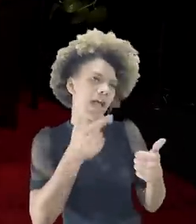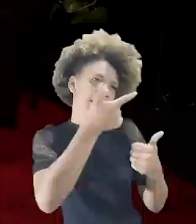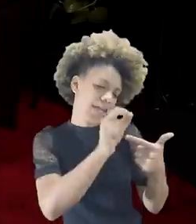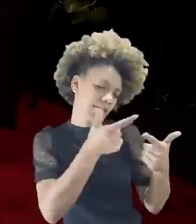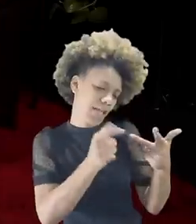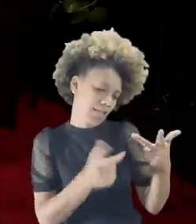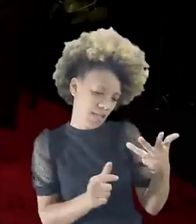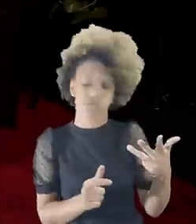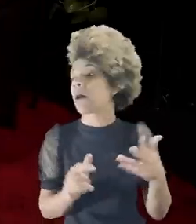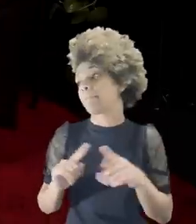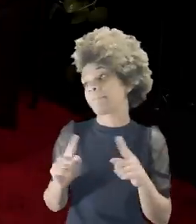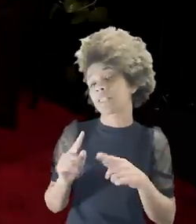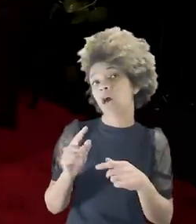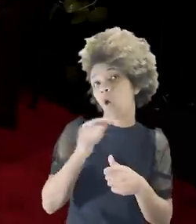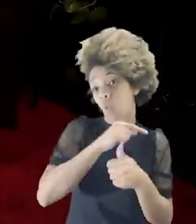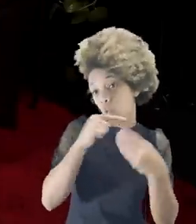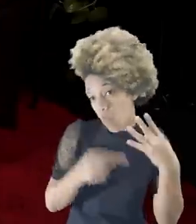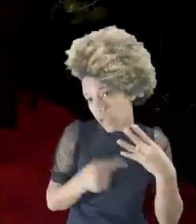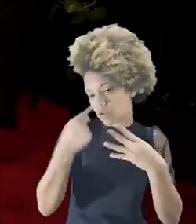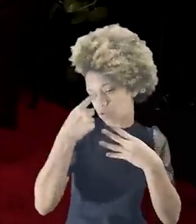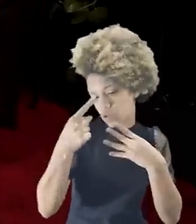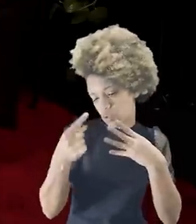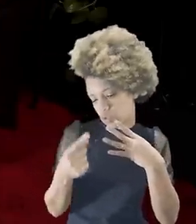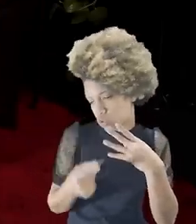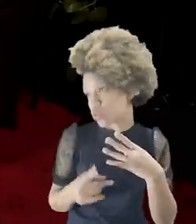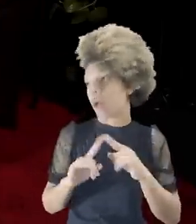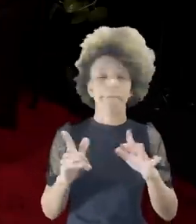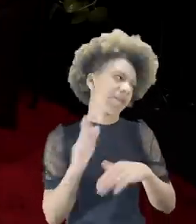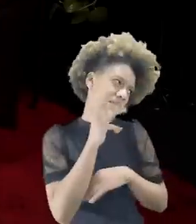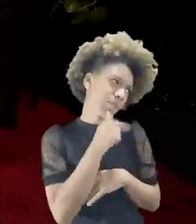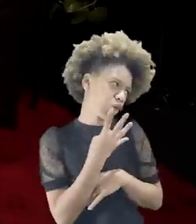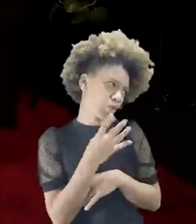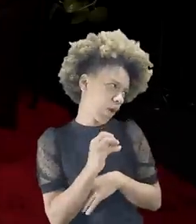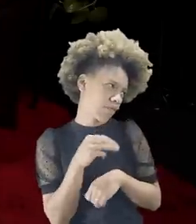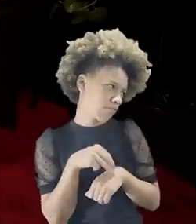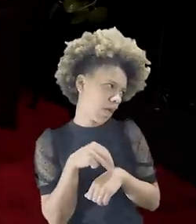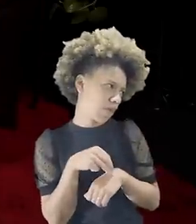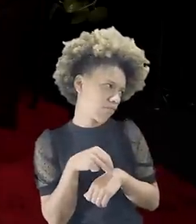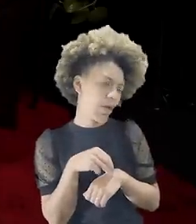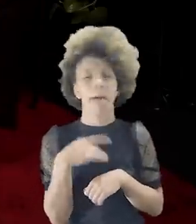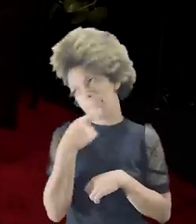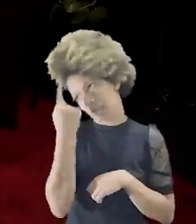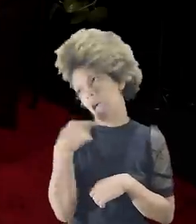10:4-1012 só que o 4 de 12 cada tempo na verdade demora uns 40 minutos